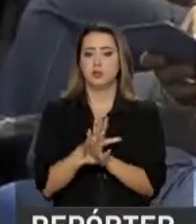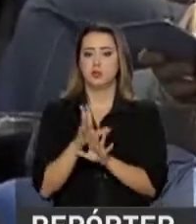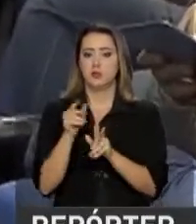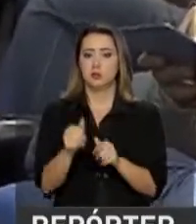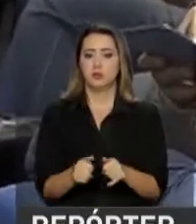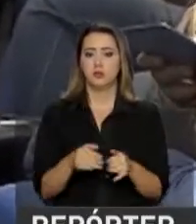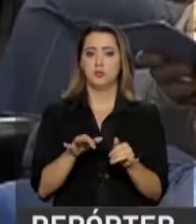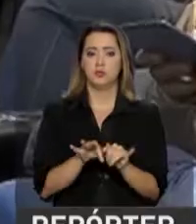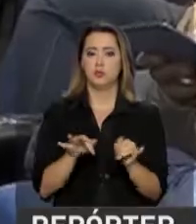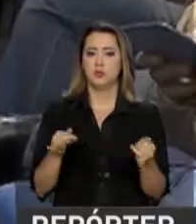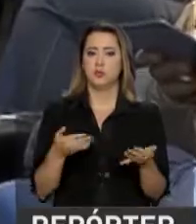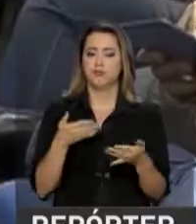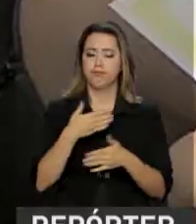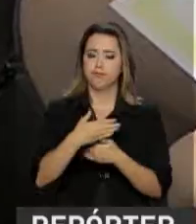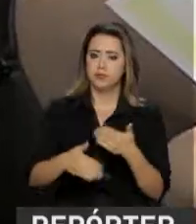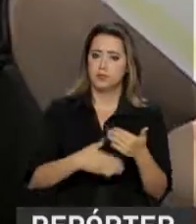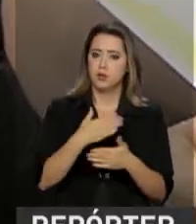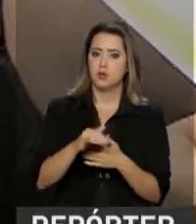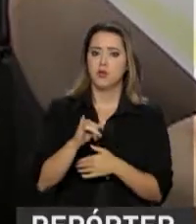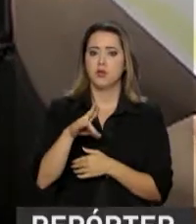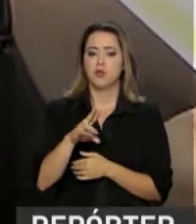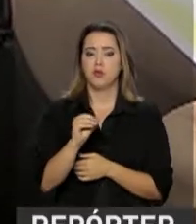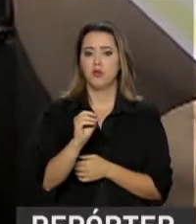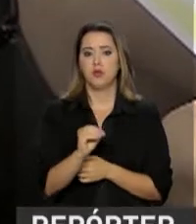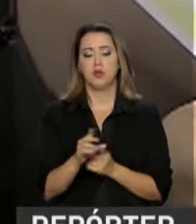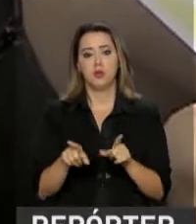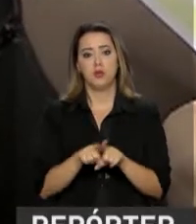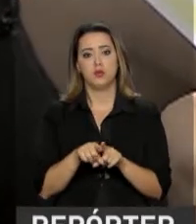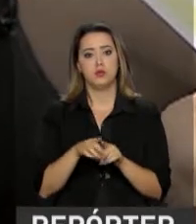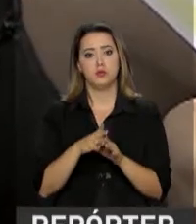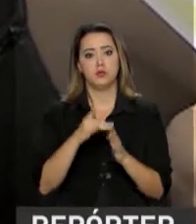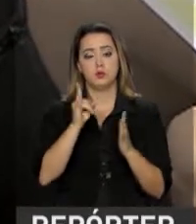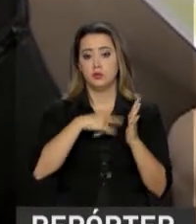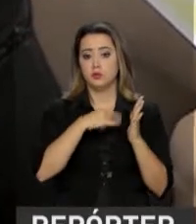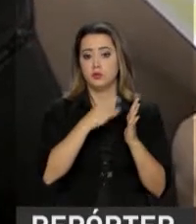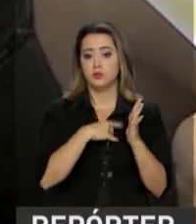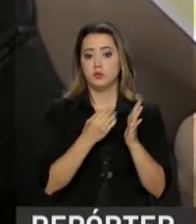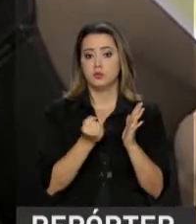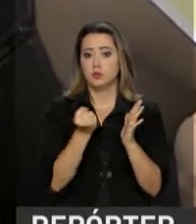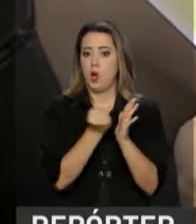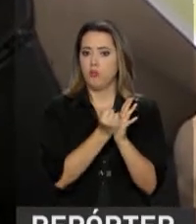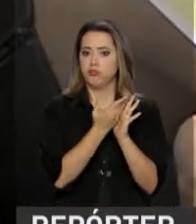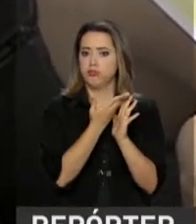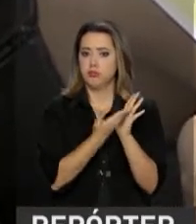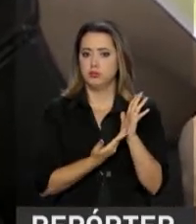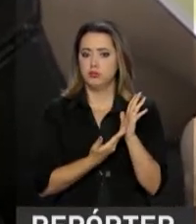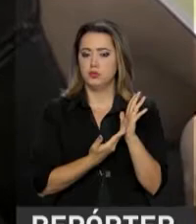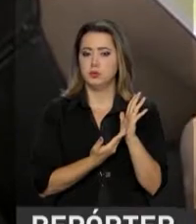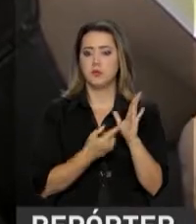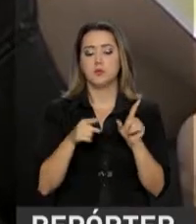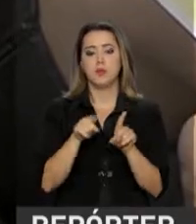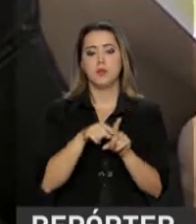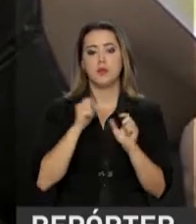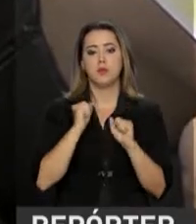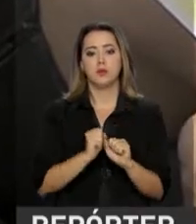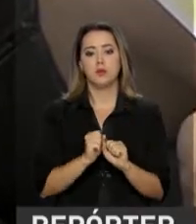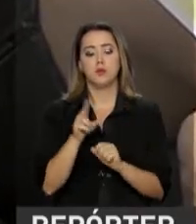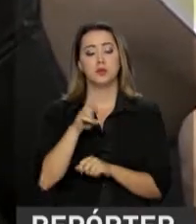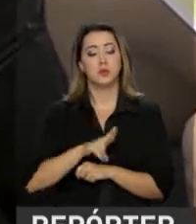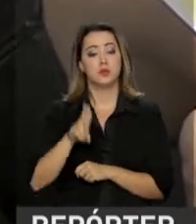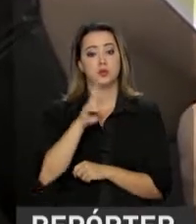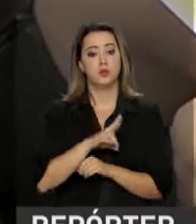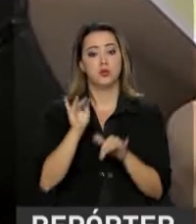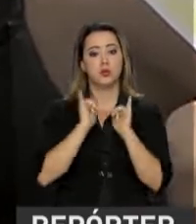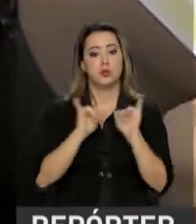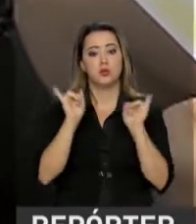todo o ciclo da innovative brasil recebem um certificado e um selo digital startup acelerada que pode ser usado